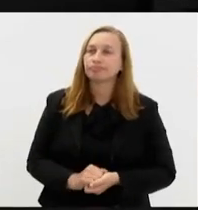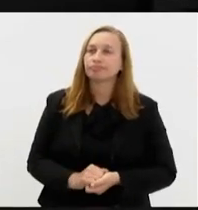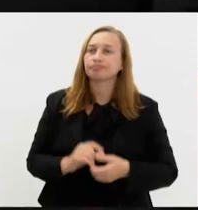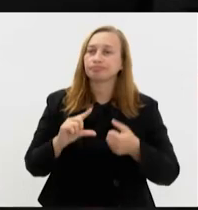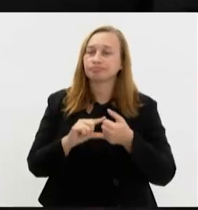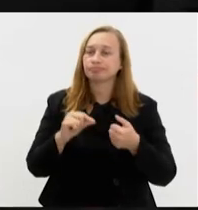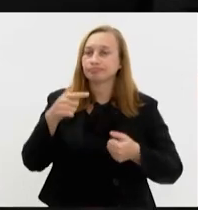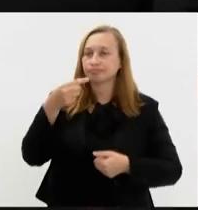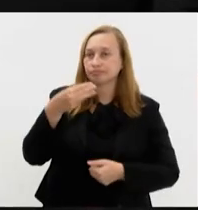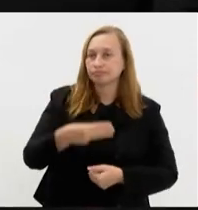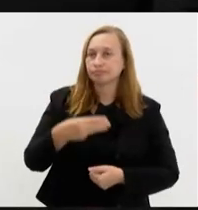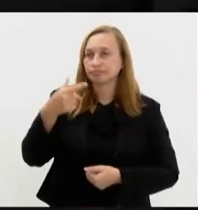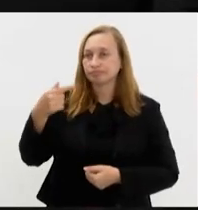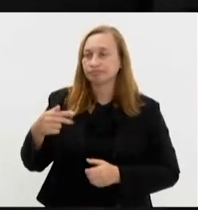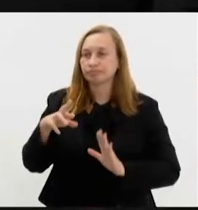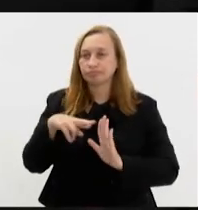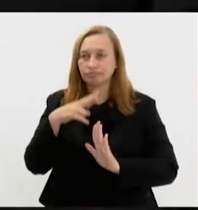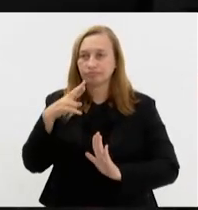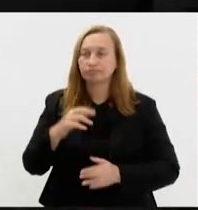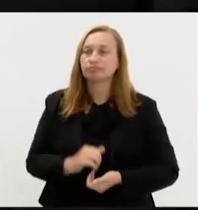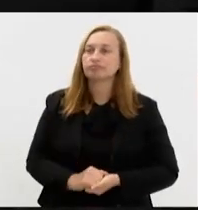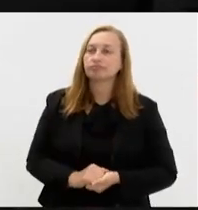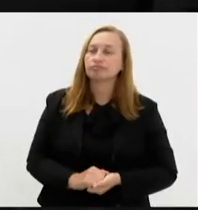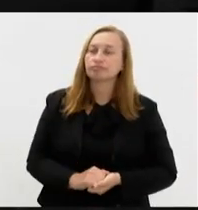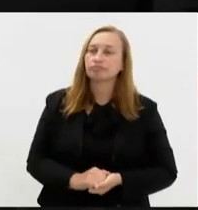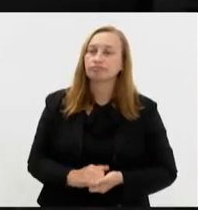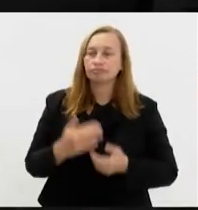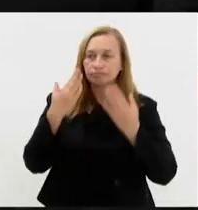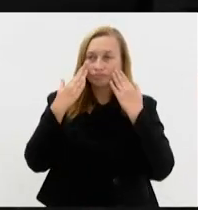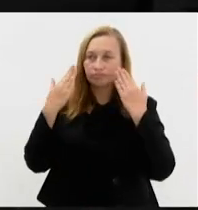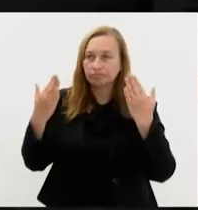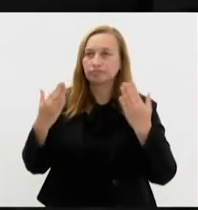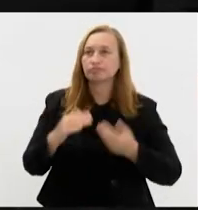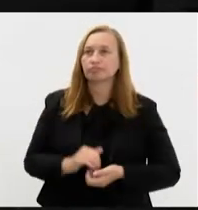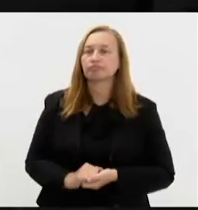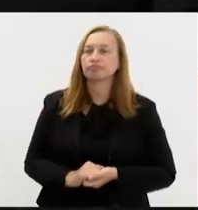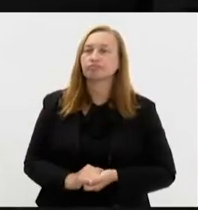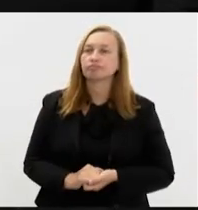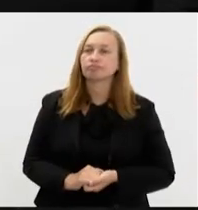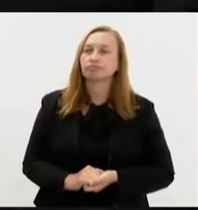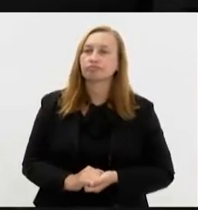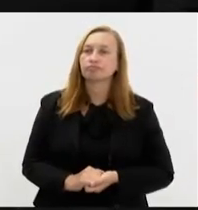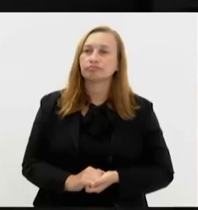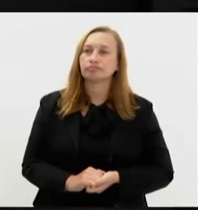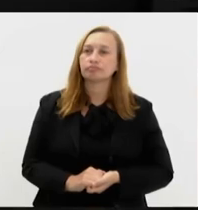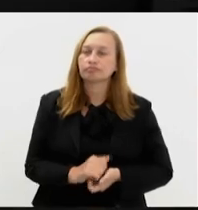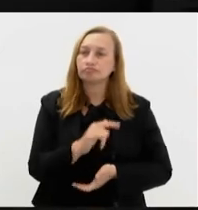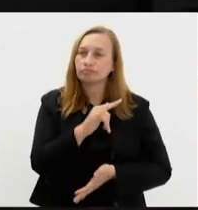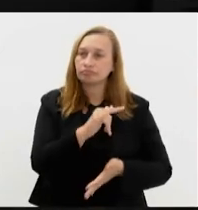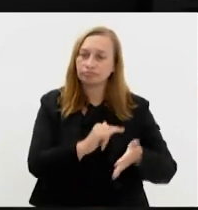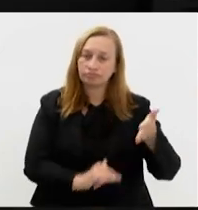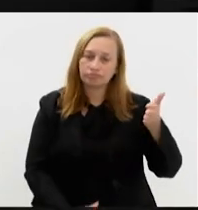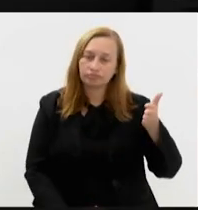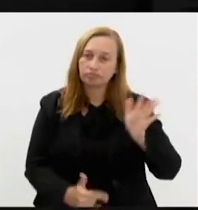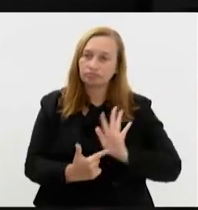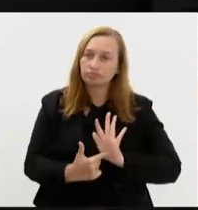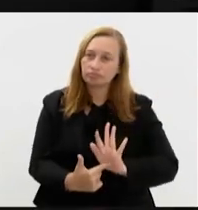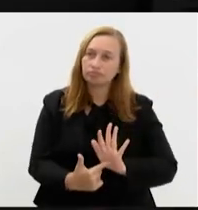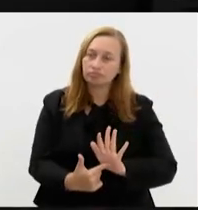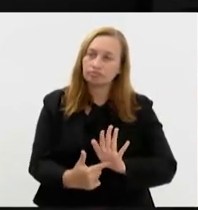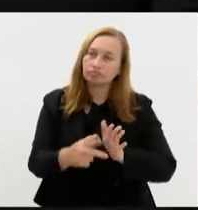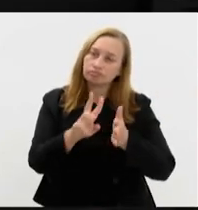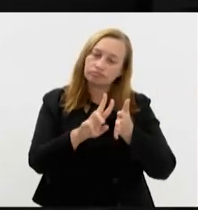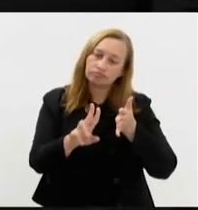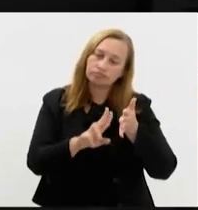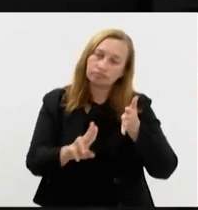37 dessa resolução n apresenta ali um R conceitual em diversos incisos por